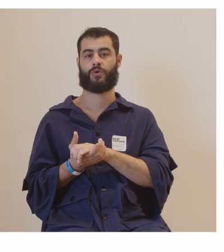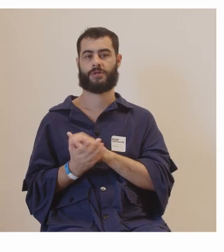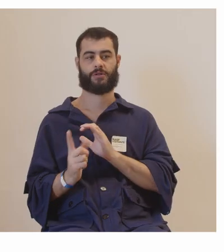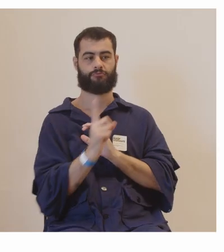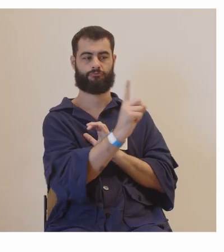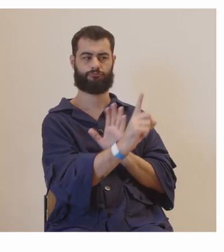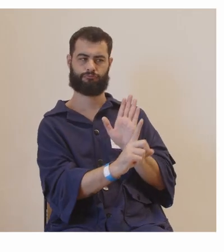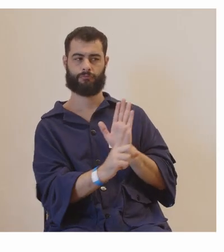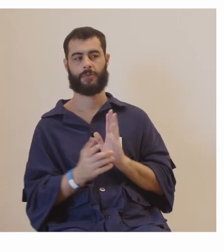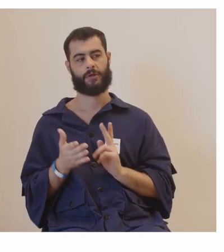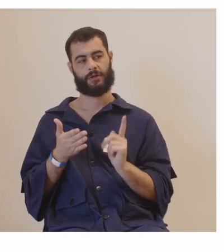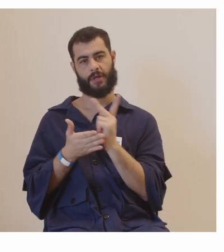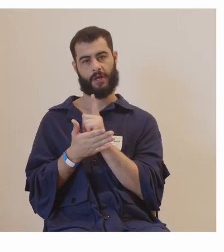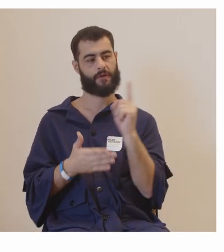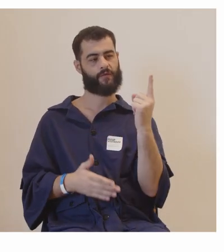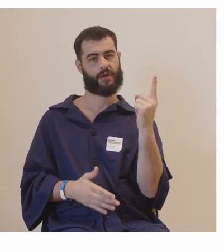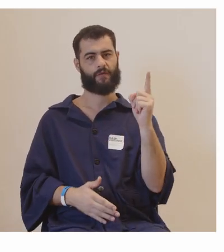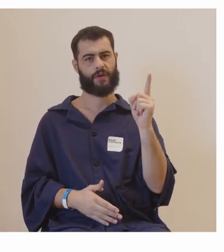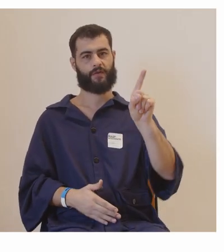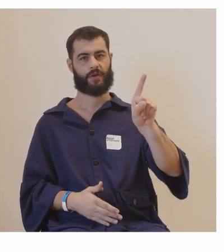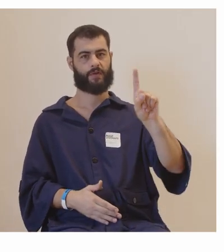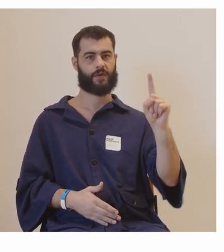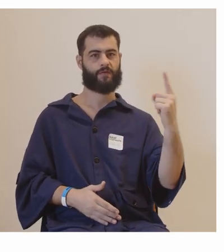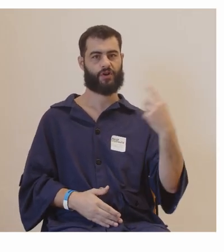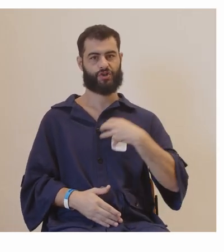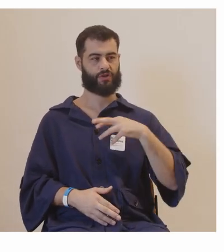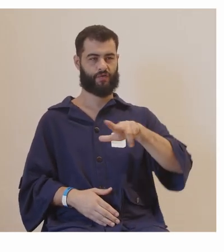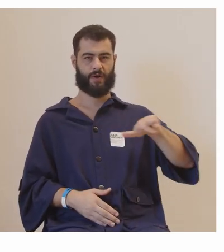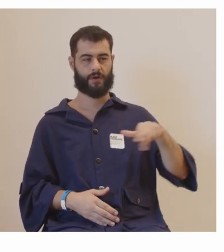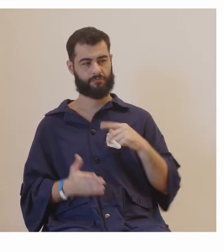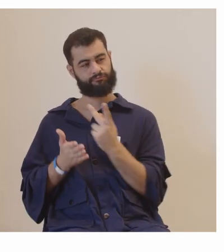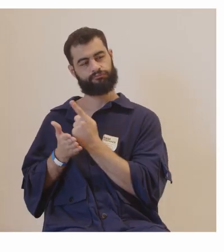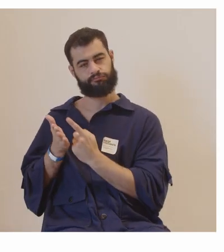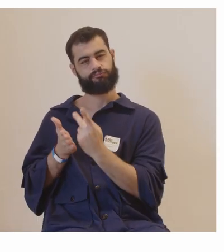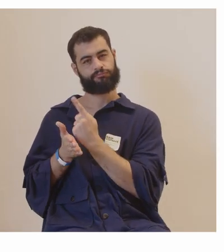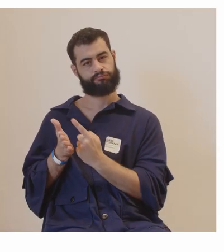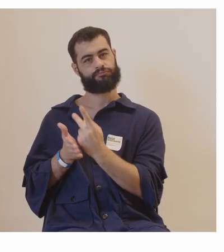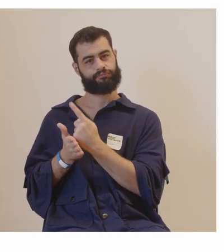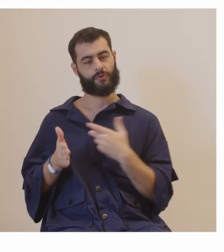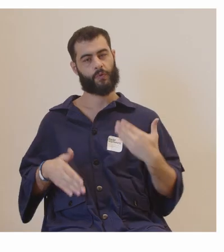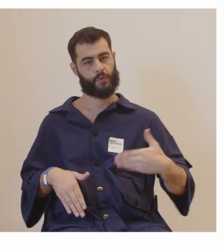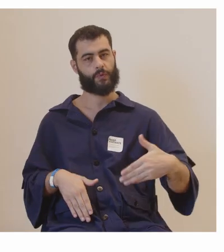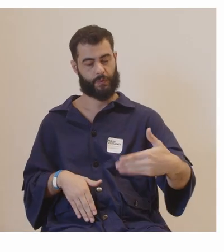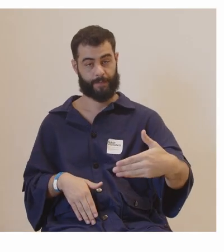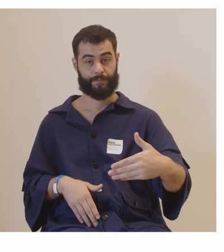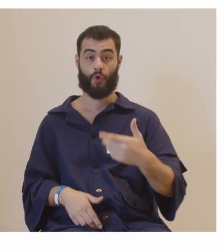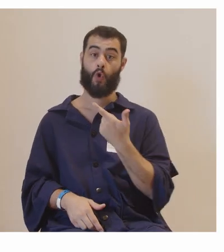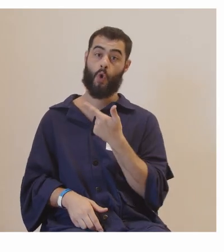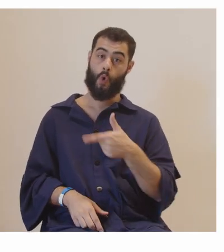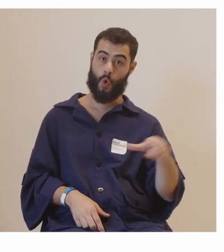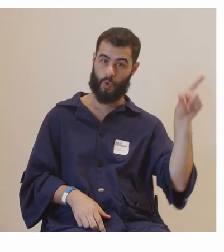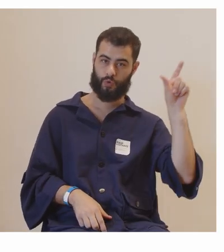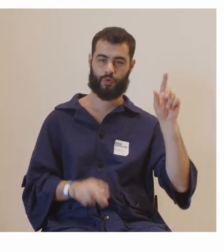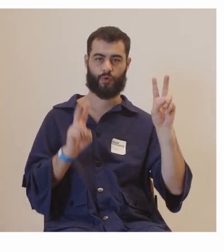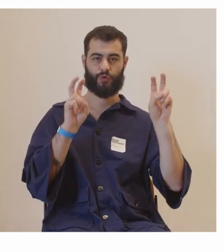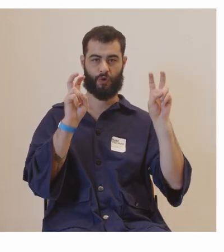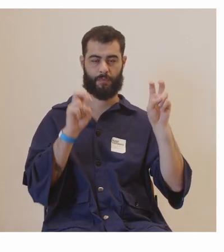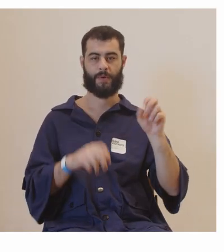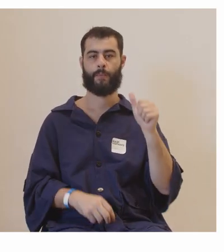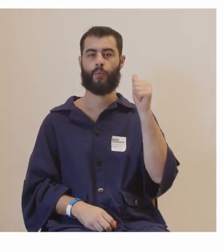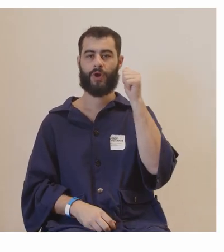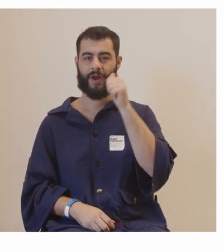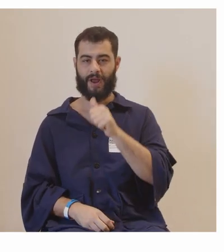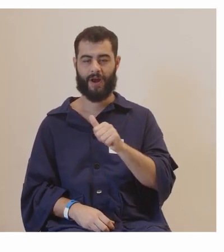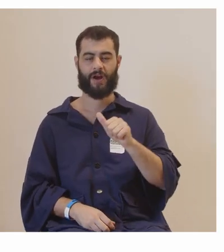nas diferentes posições, né. O mesmo acontece com Mulheres no Jardim, né, ele também está usando esse ambiente do